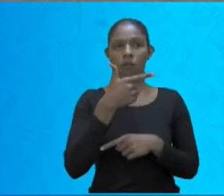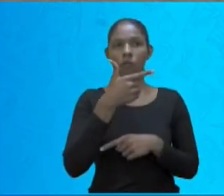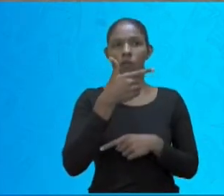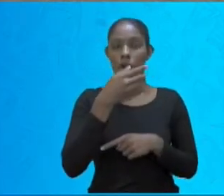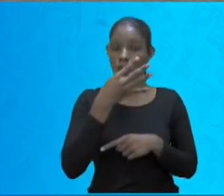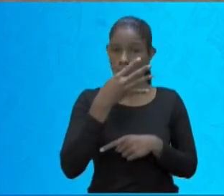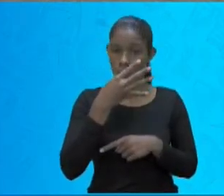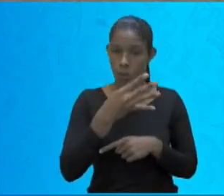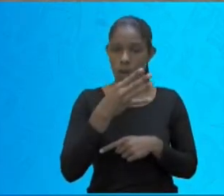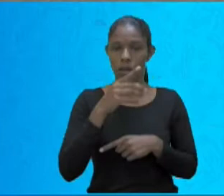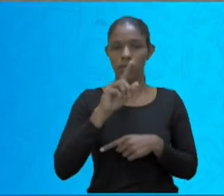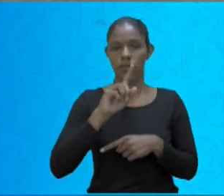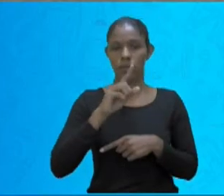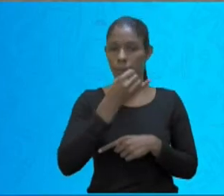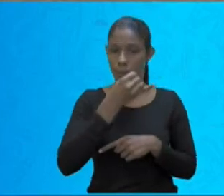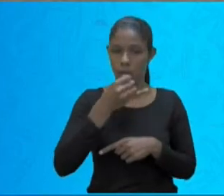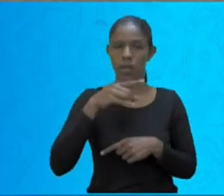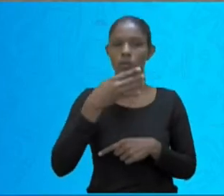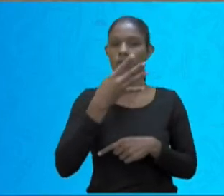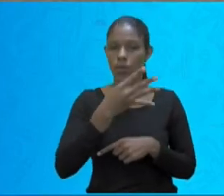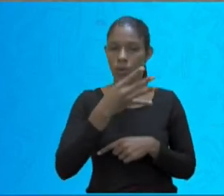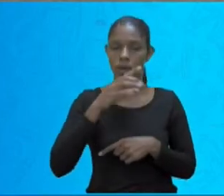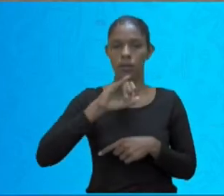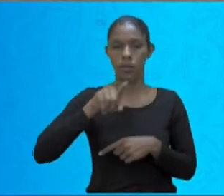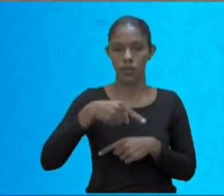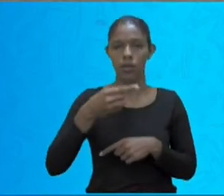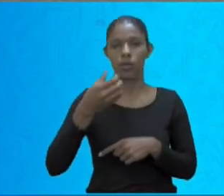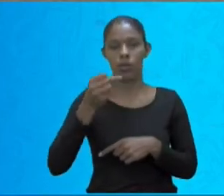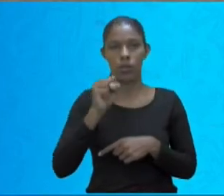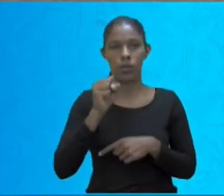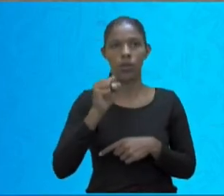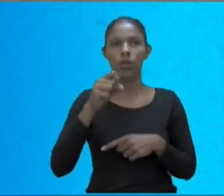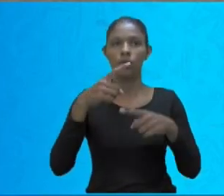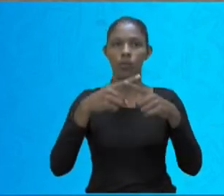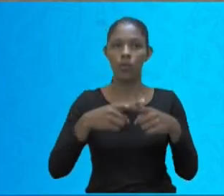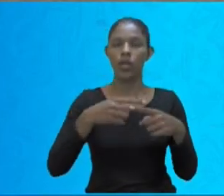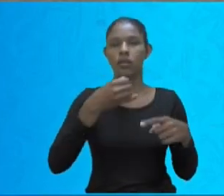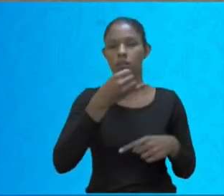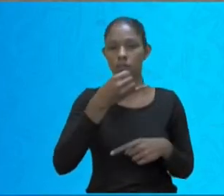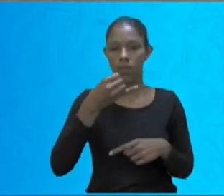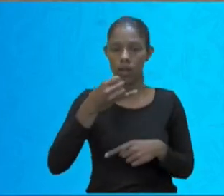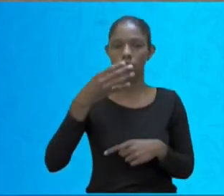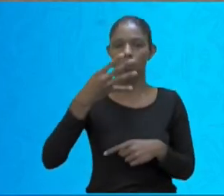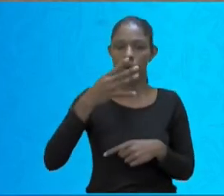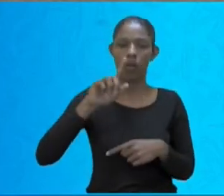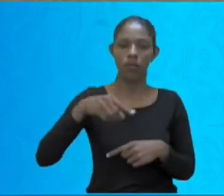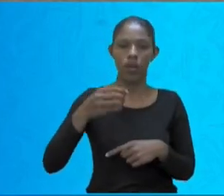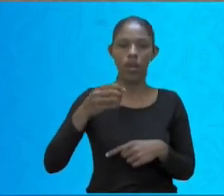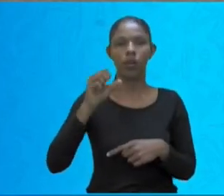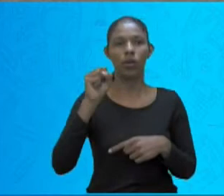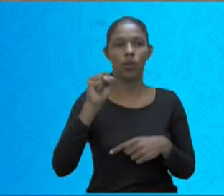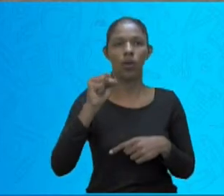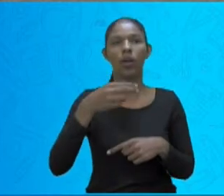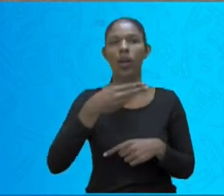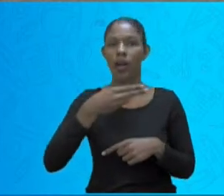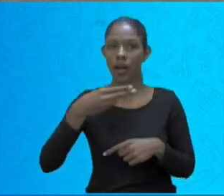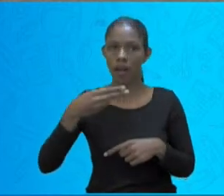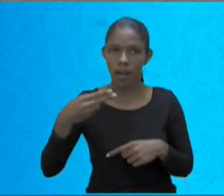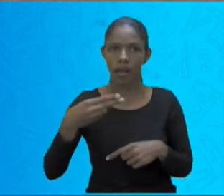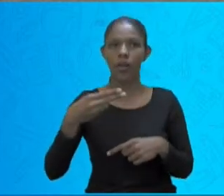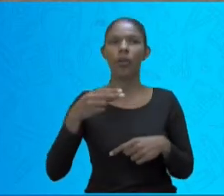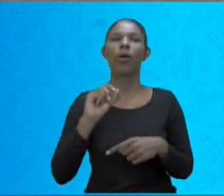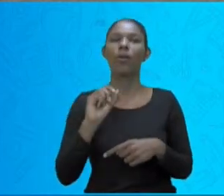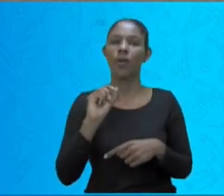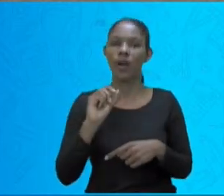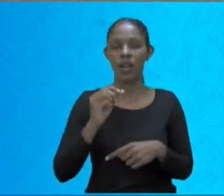for positivo, também terá o mesmo resultado. 4,8 vezes